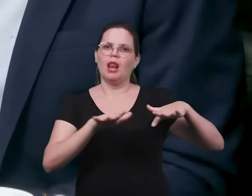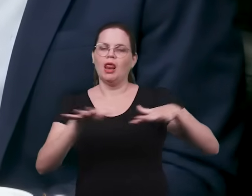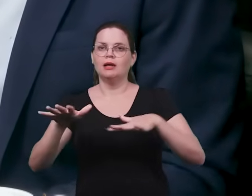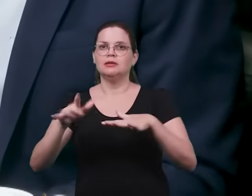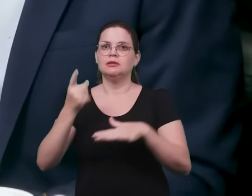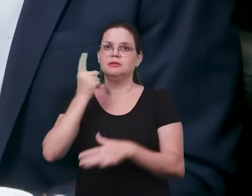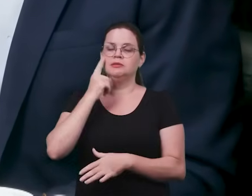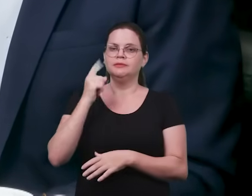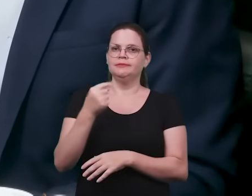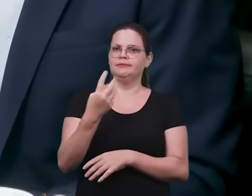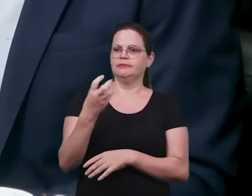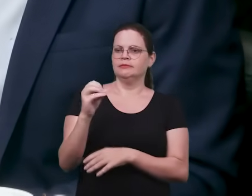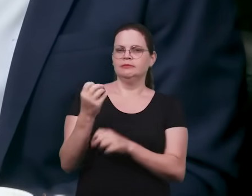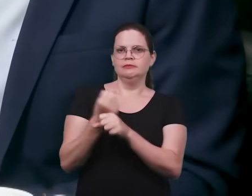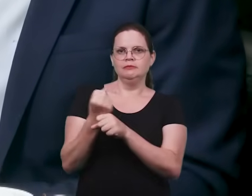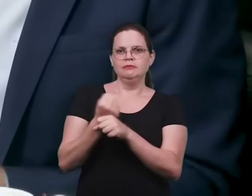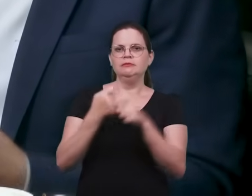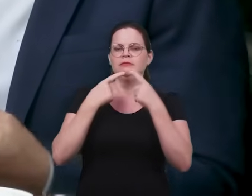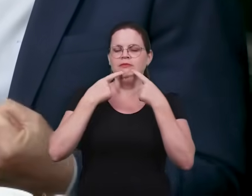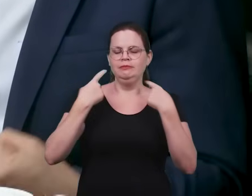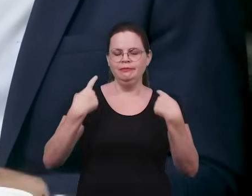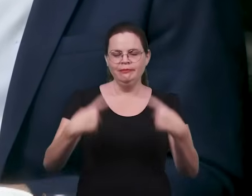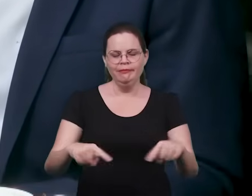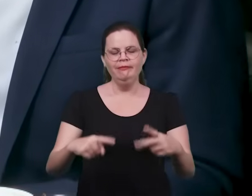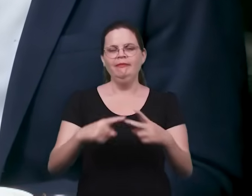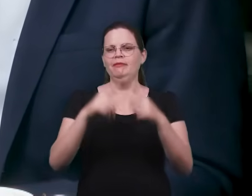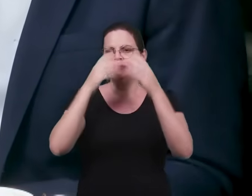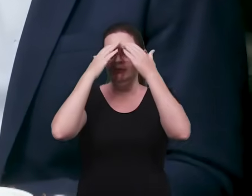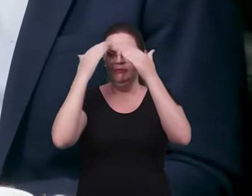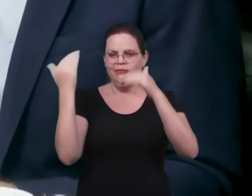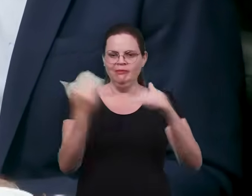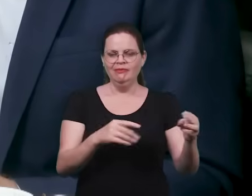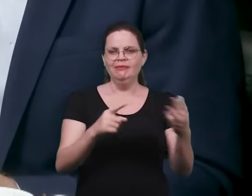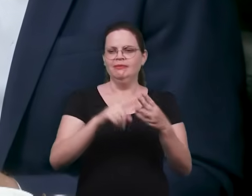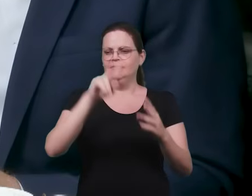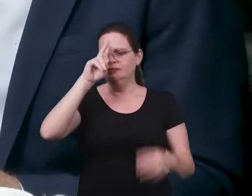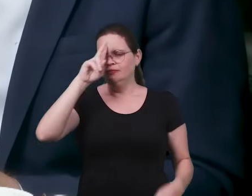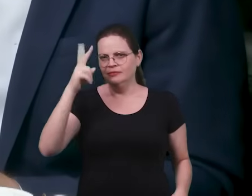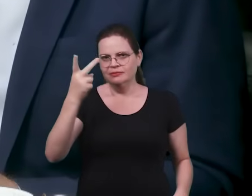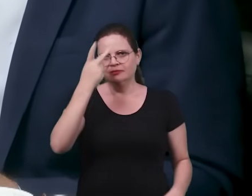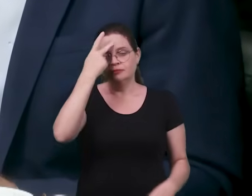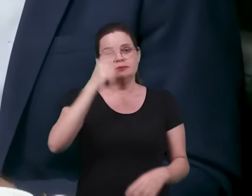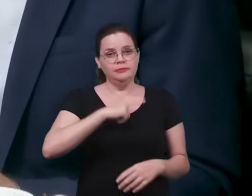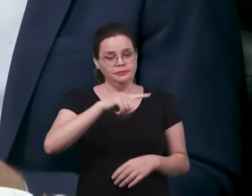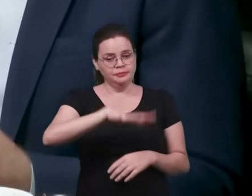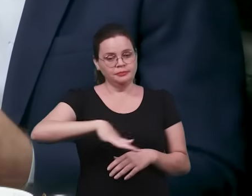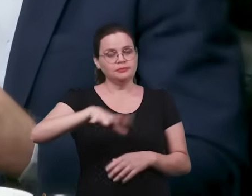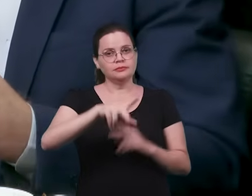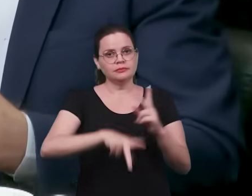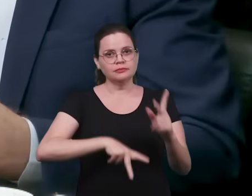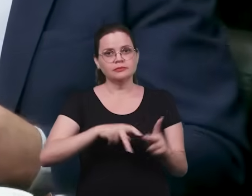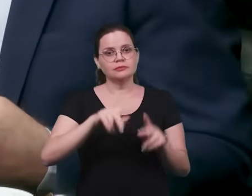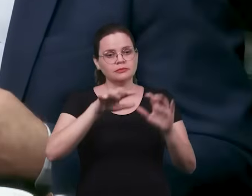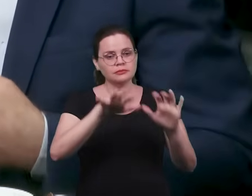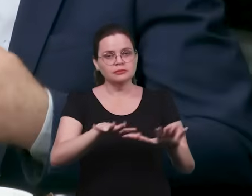40 anos também de murmuração, de reclamação, de rebeldia,